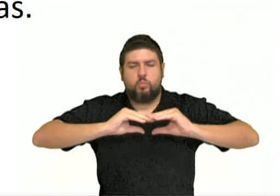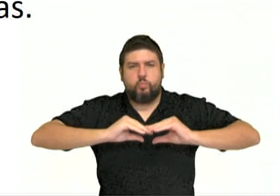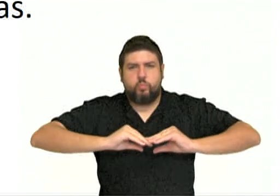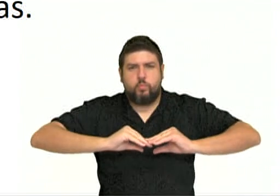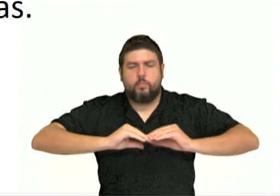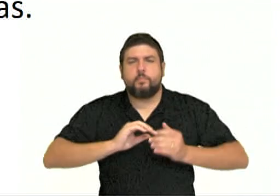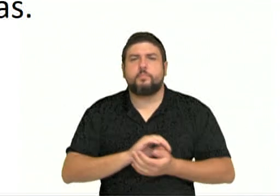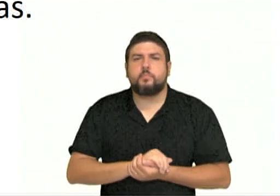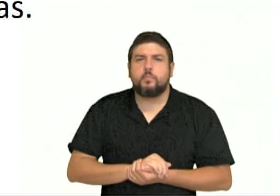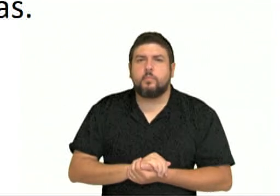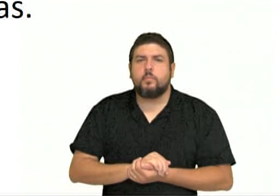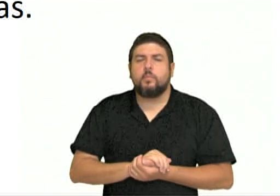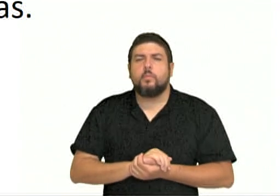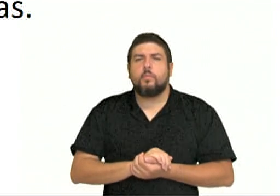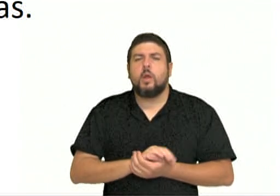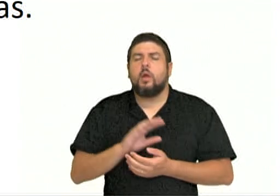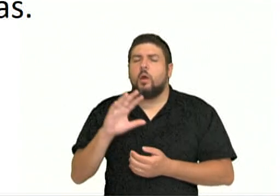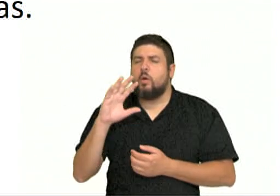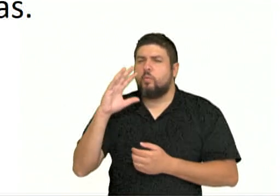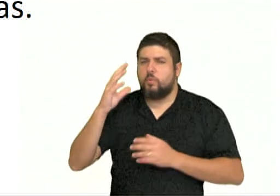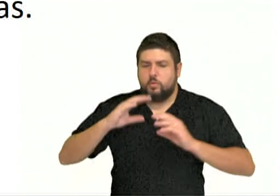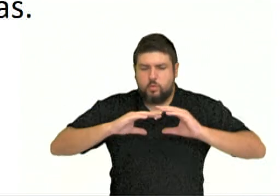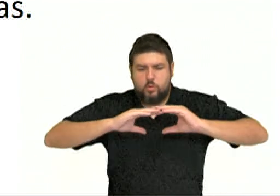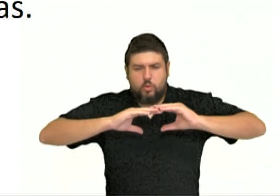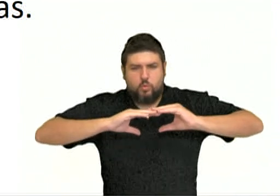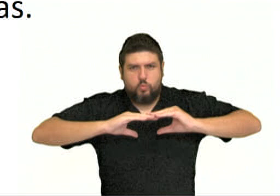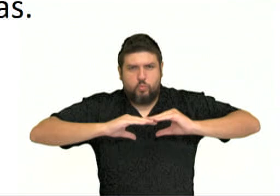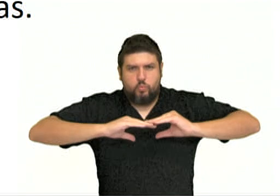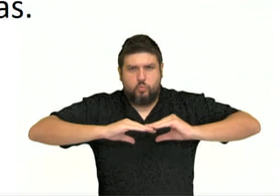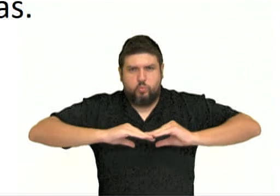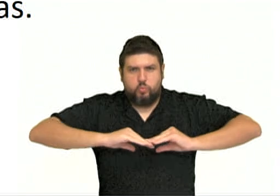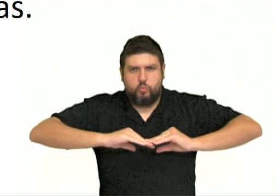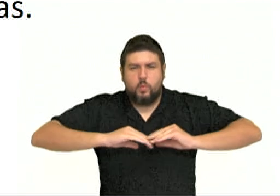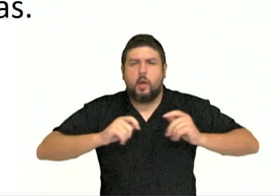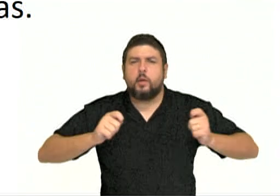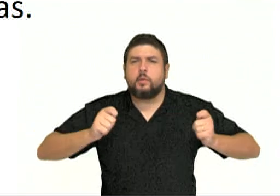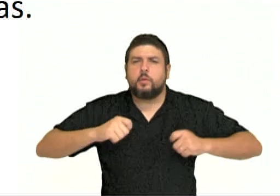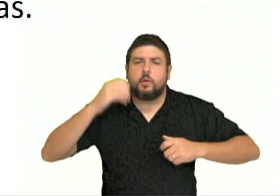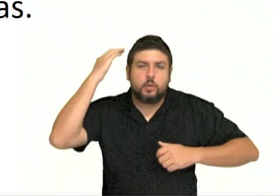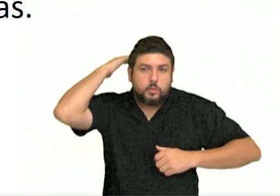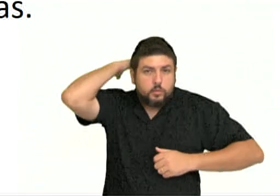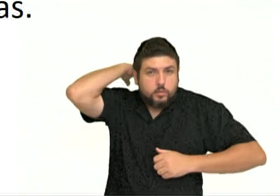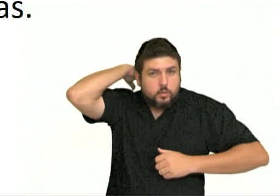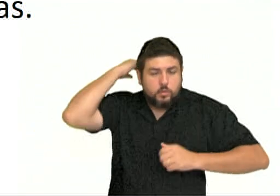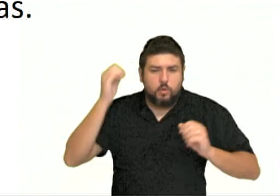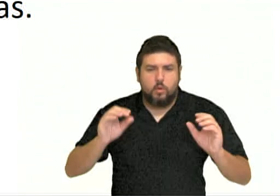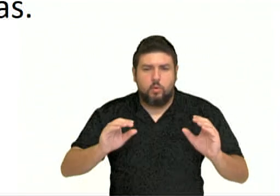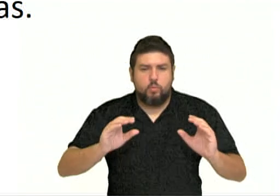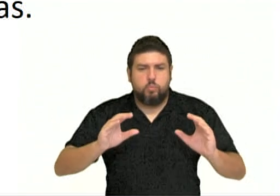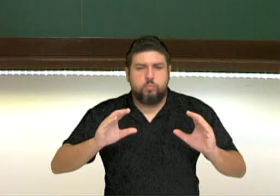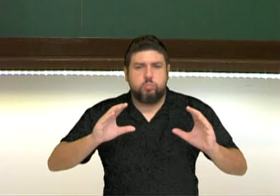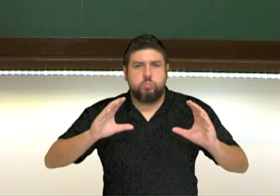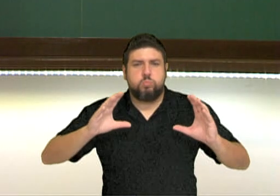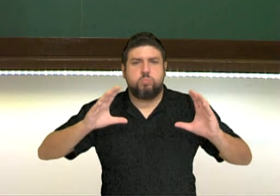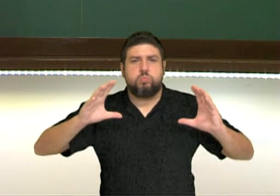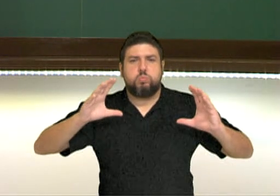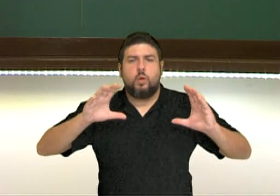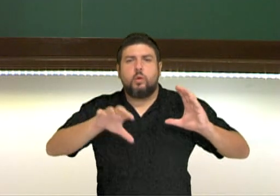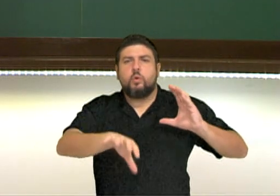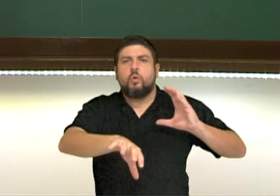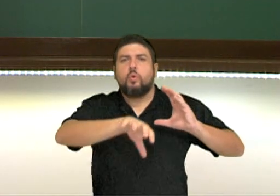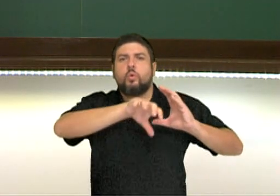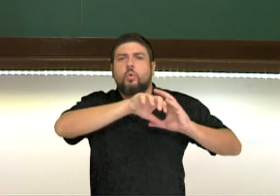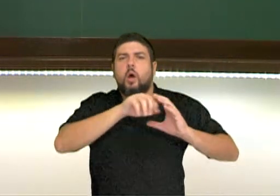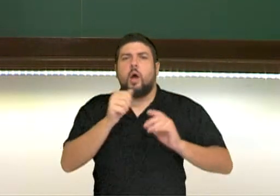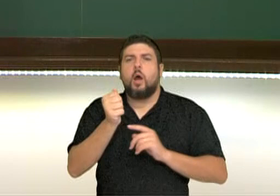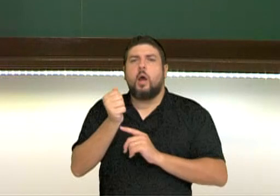ele desce, ele permite que os nossos pulmões inflem, se encham de ar. E aí, sim, ocorre